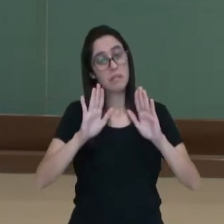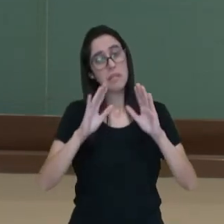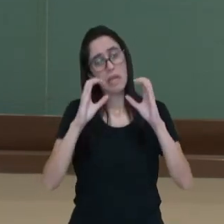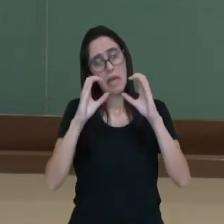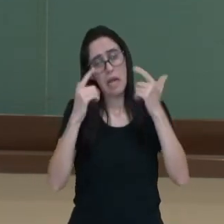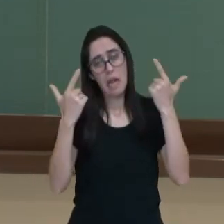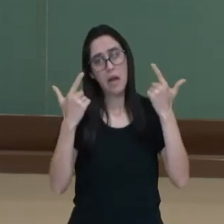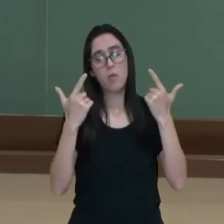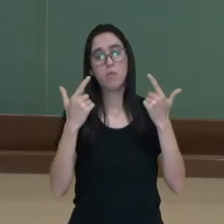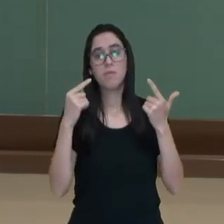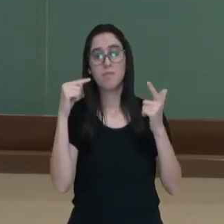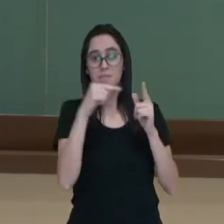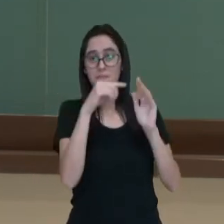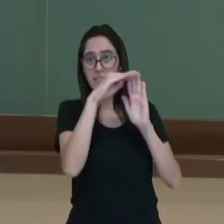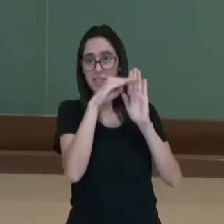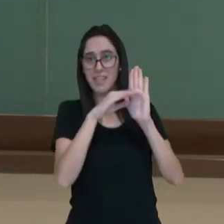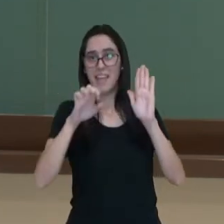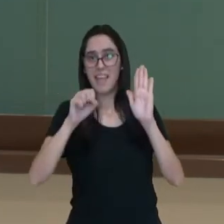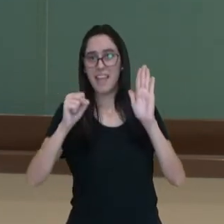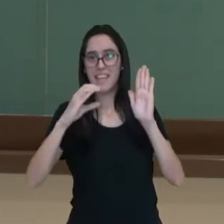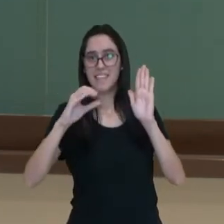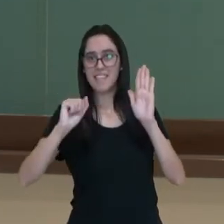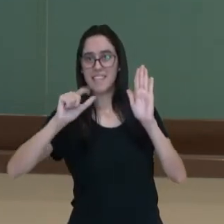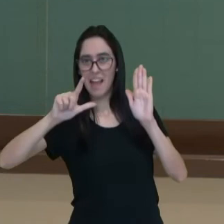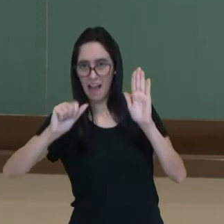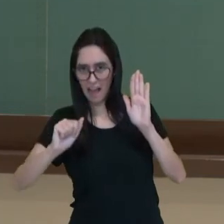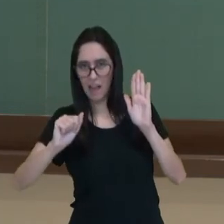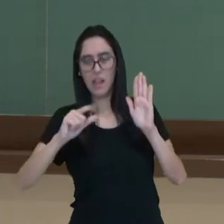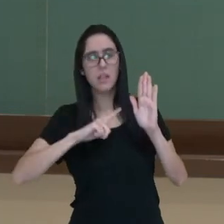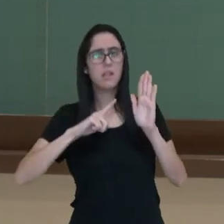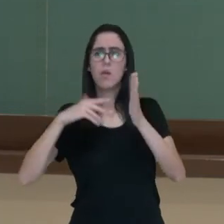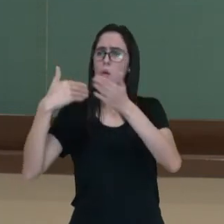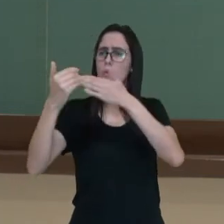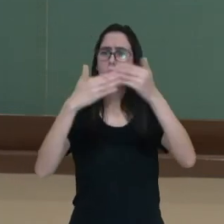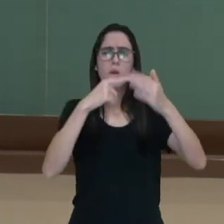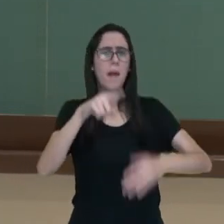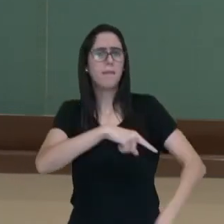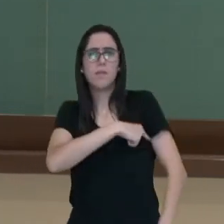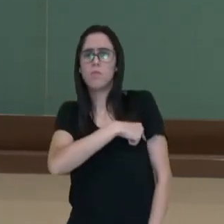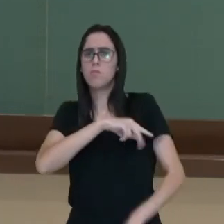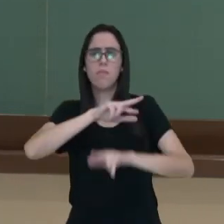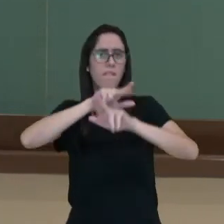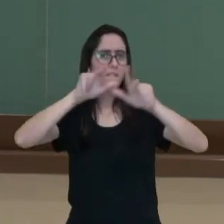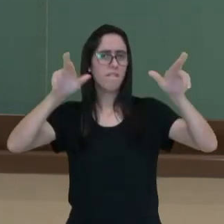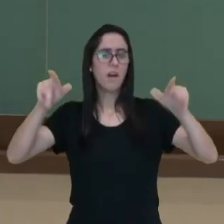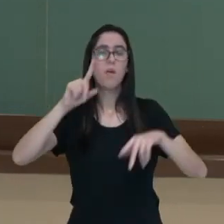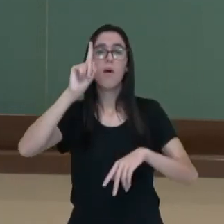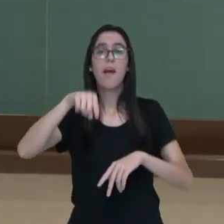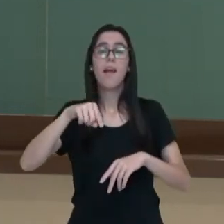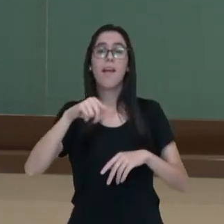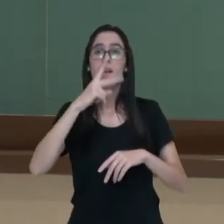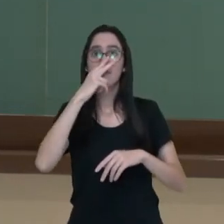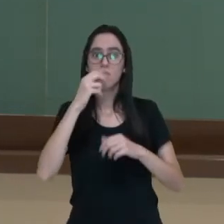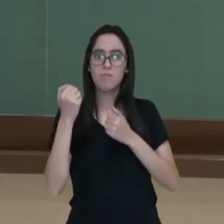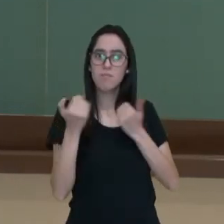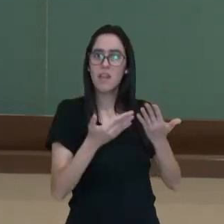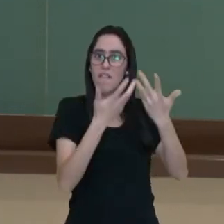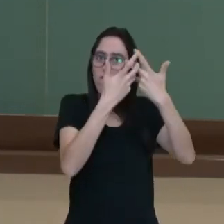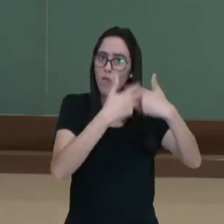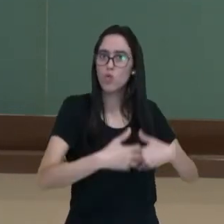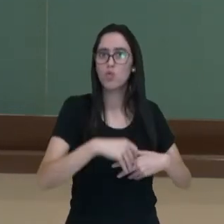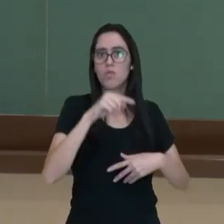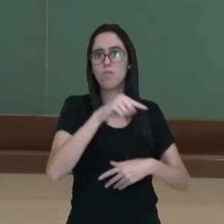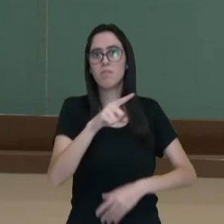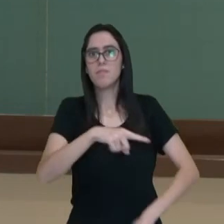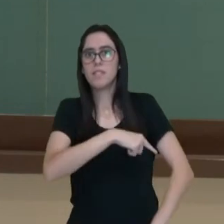que as escalas termométricas, elas estão em qualquer termômetro. São elas que dão vida ao termômetro. Através do termômetro,